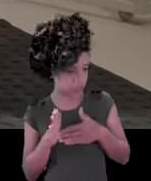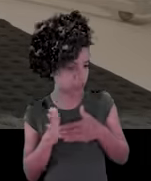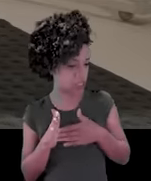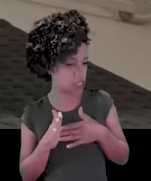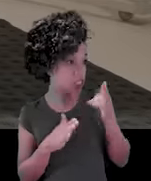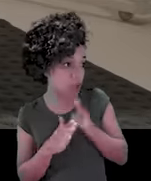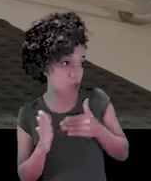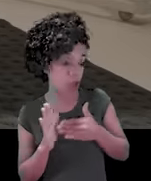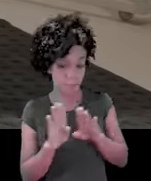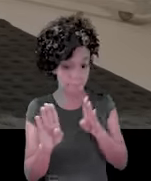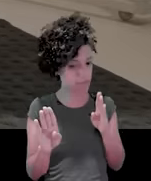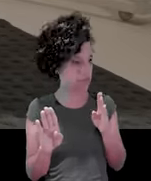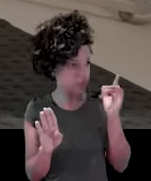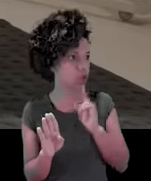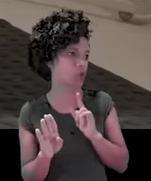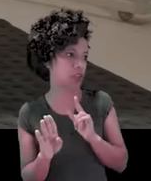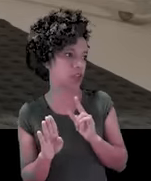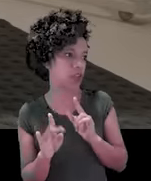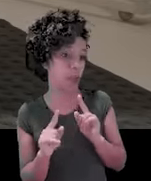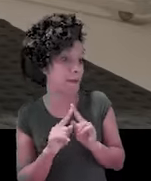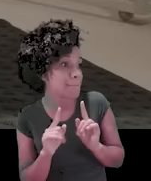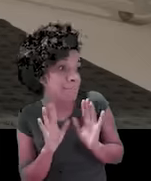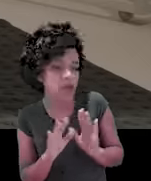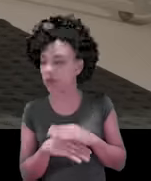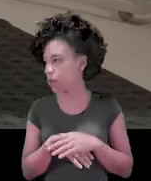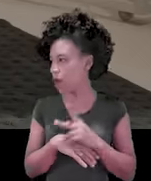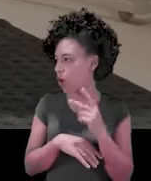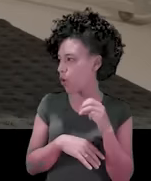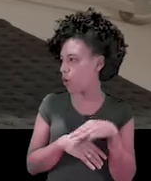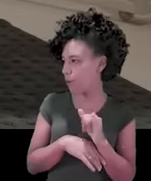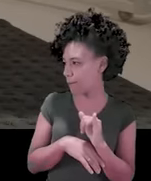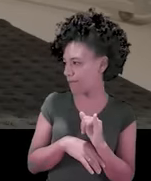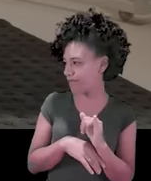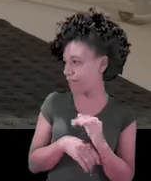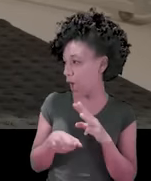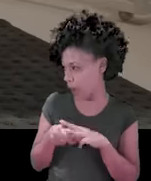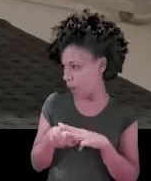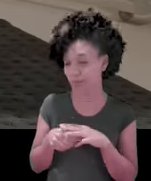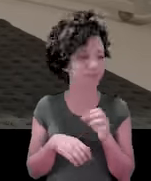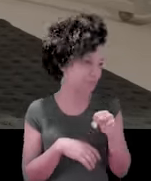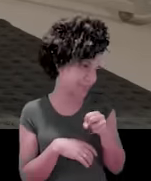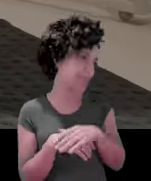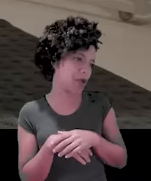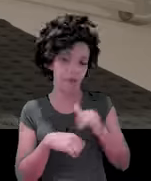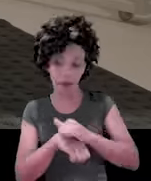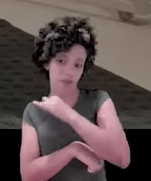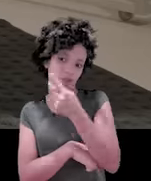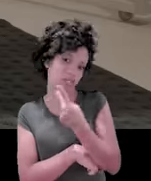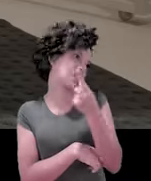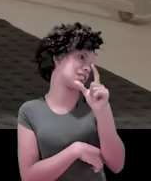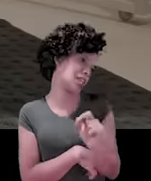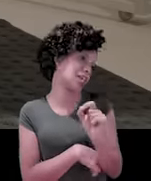você não tem consegue sair ela aberta não sei lá deixa aberta É mas eu não fosse uma comissão específica com isso é um avião